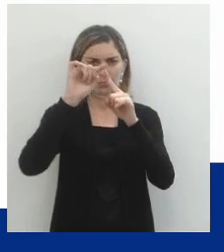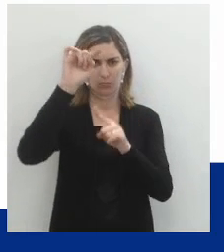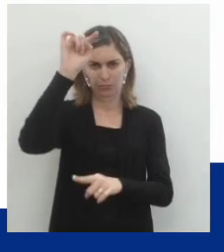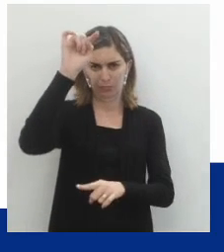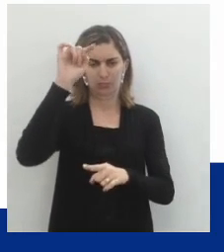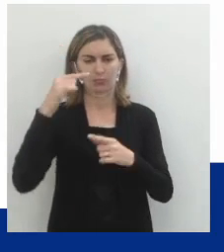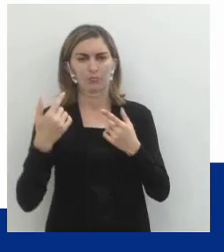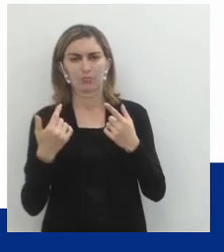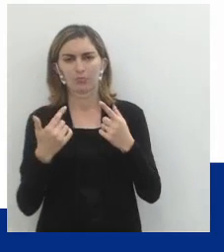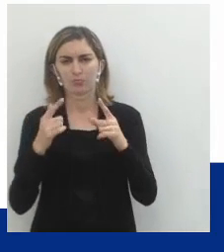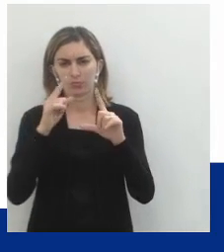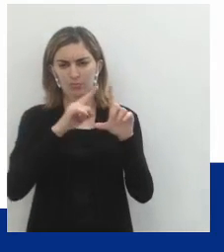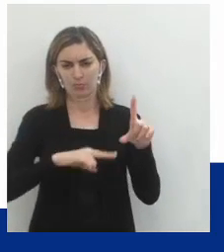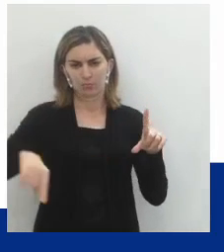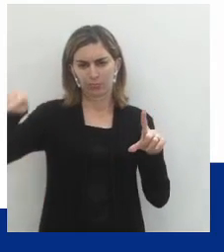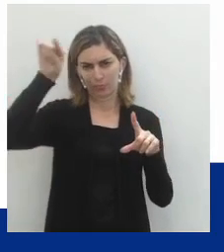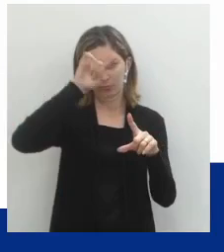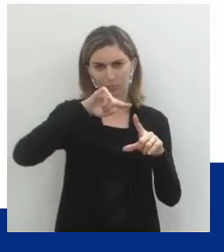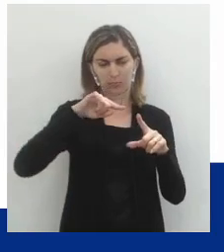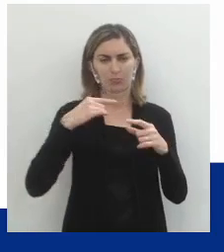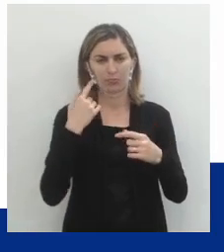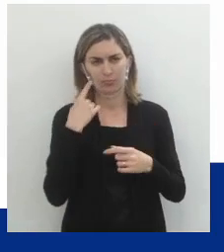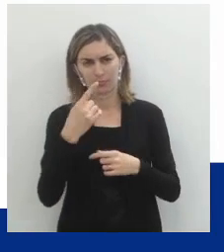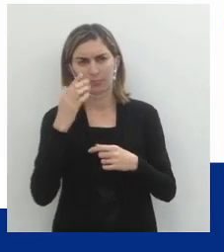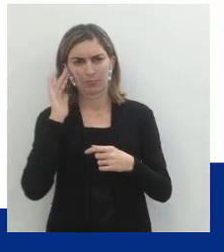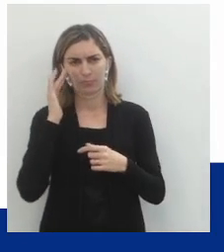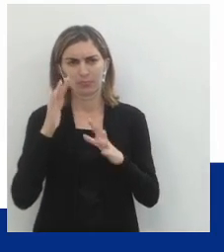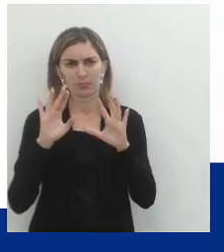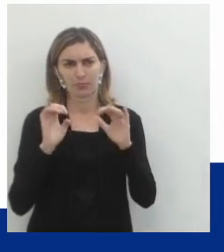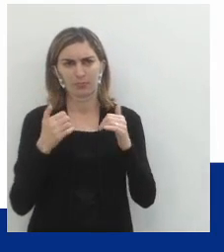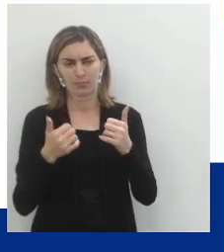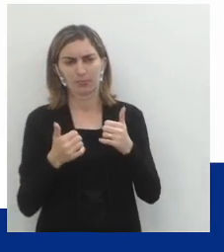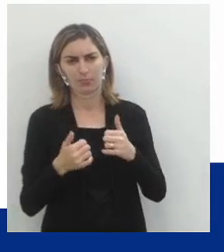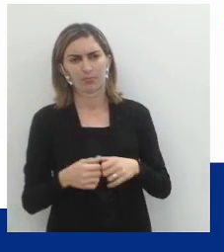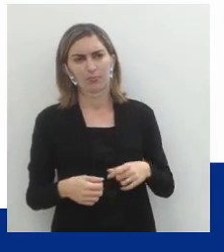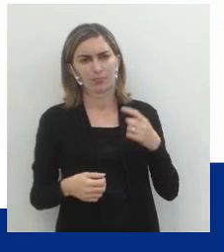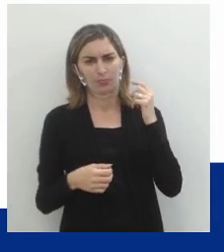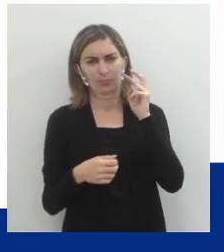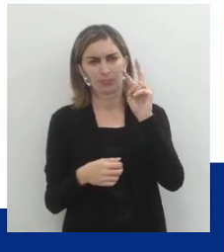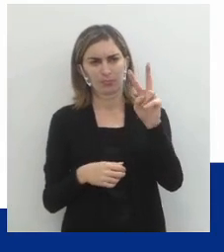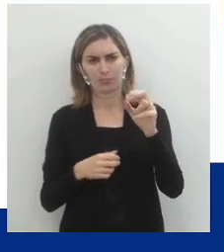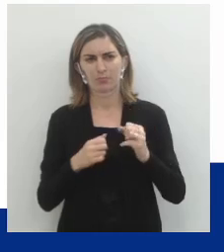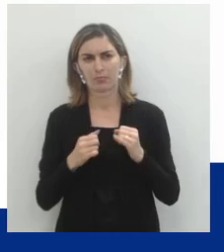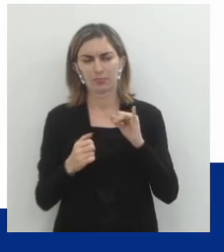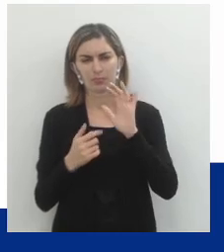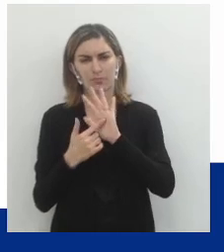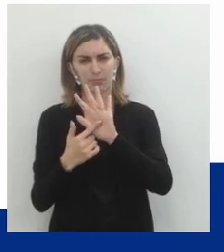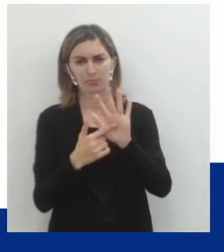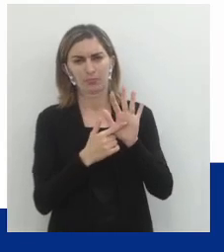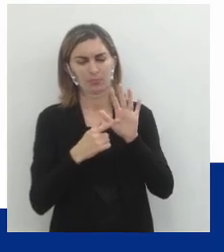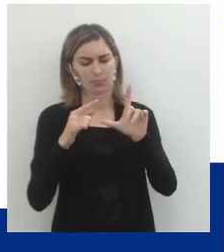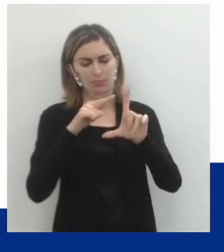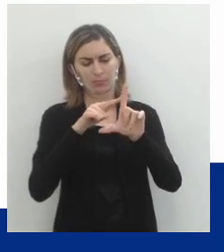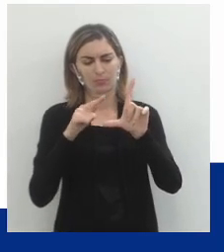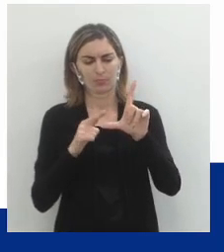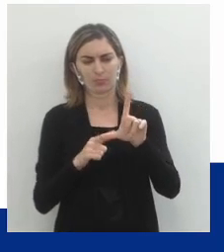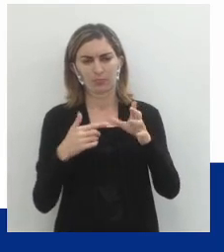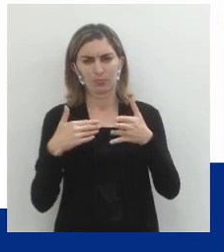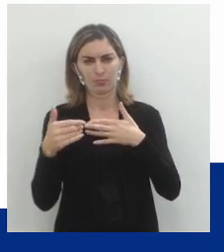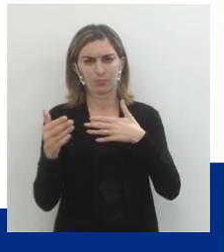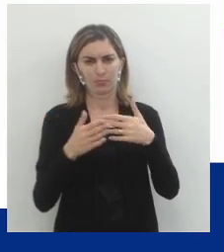imagem na circunferência trigonométrica. Vamos entender bem o que isso quer dizer. Olha só, se eu indicar ali um ângulo qualquer